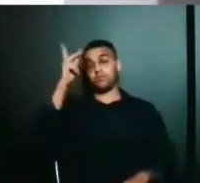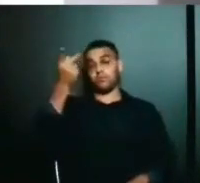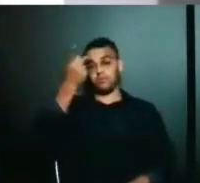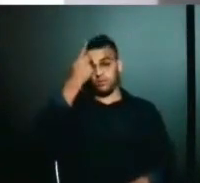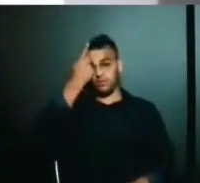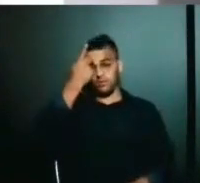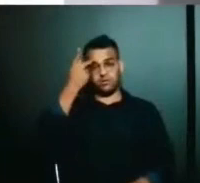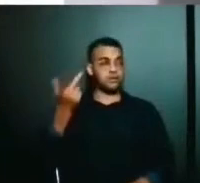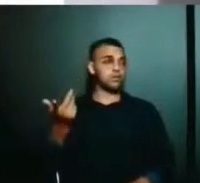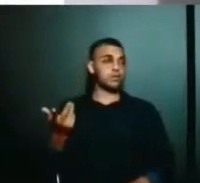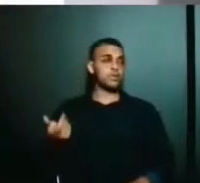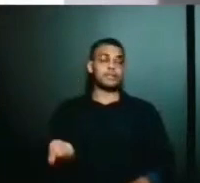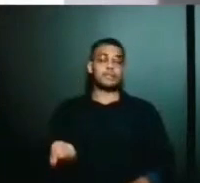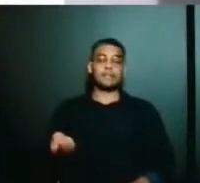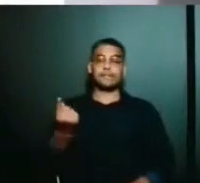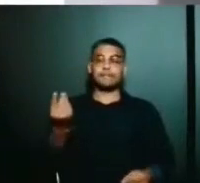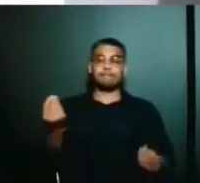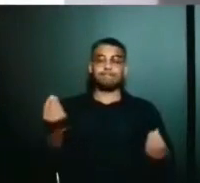de uma maneira